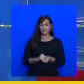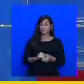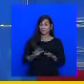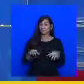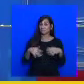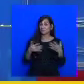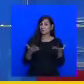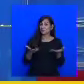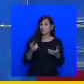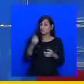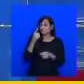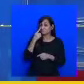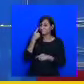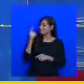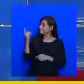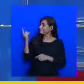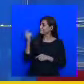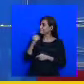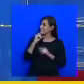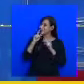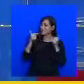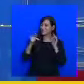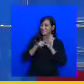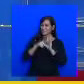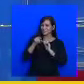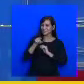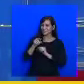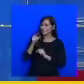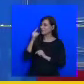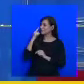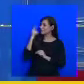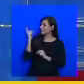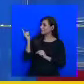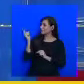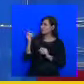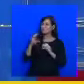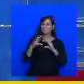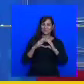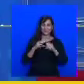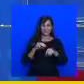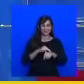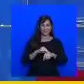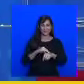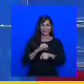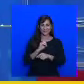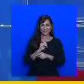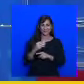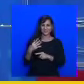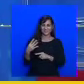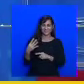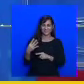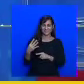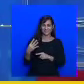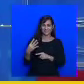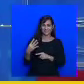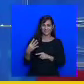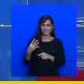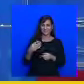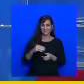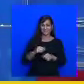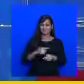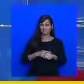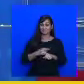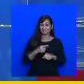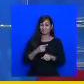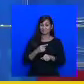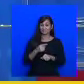O que será que vem por aí? Boa sorte para você. Bola marrom, 04. Marrom, número 04.